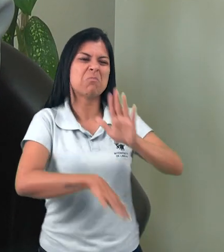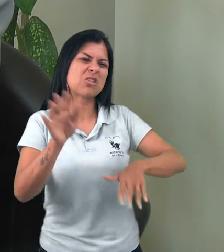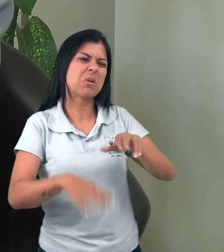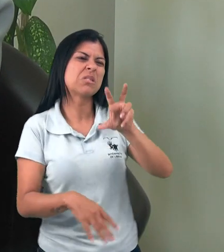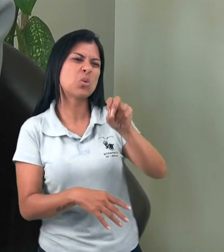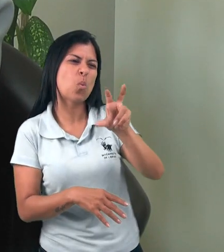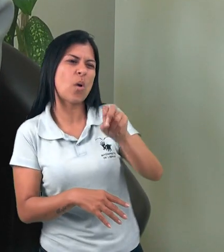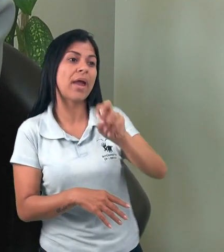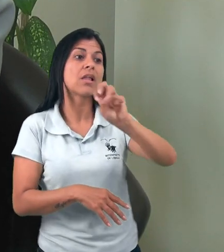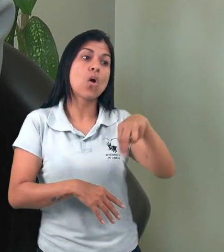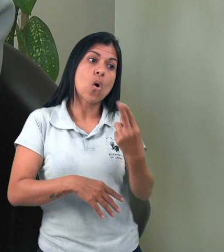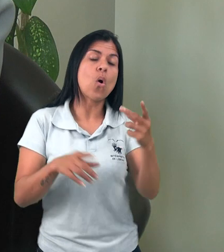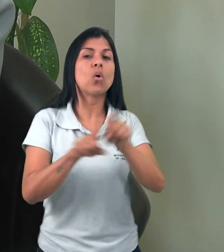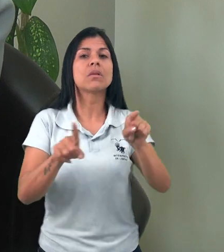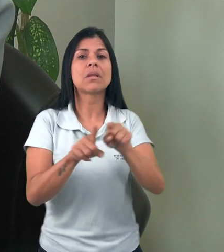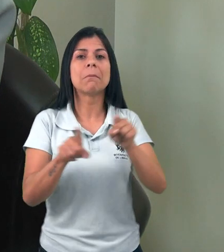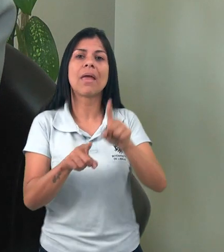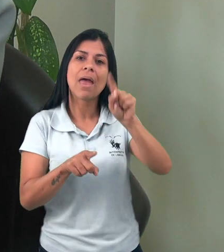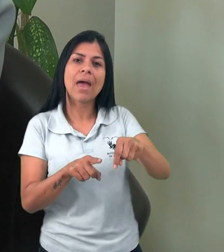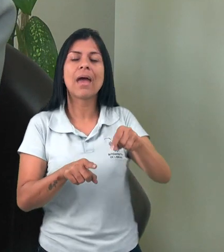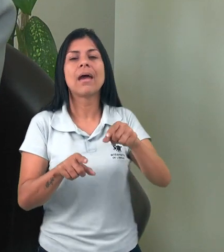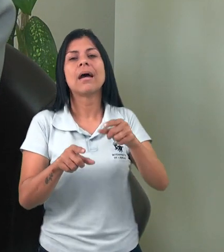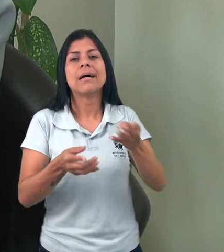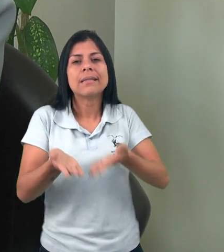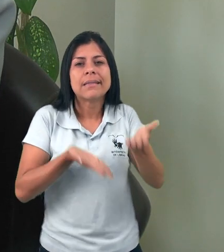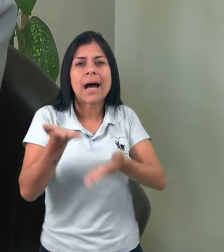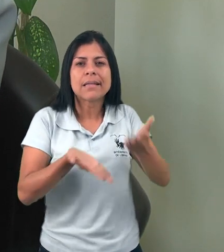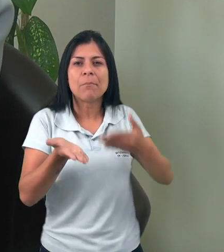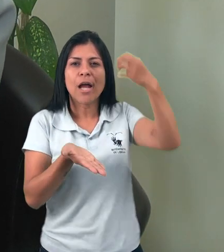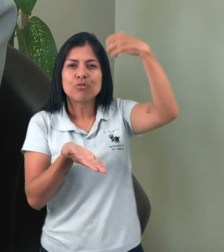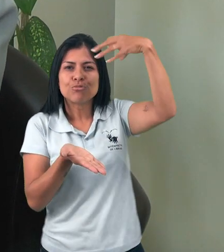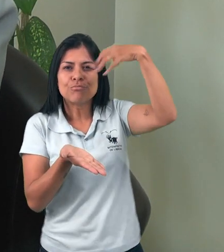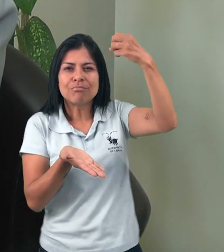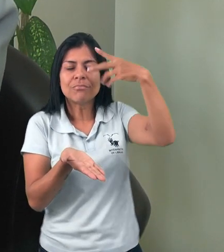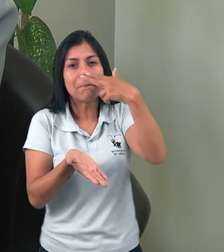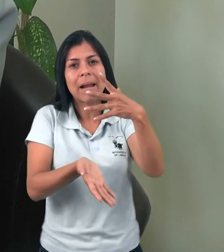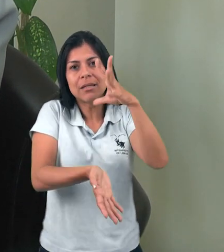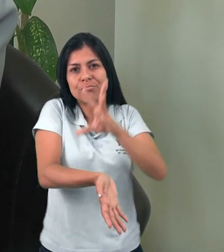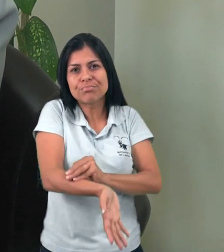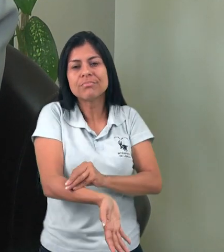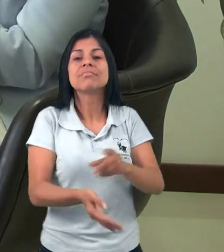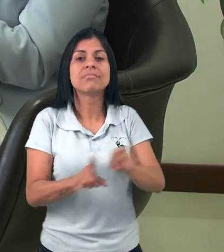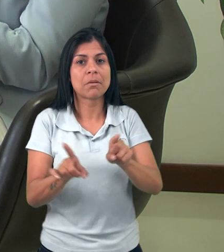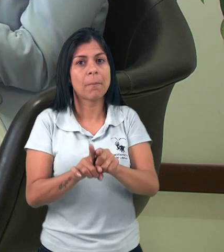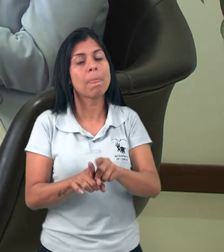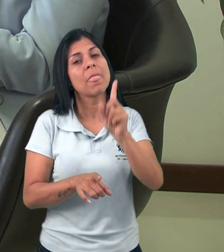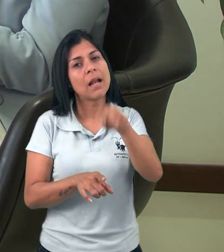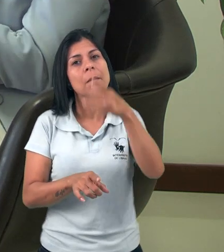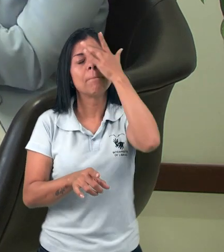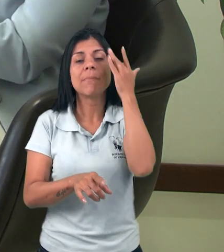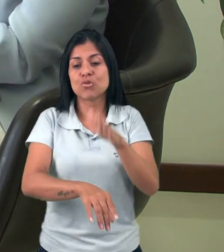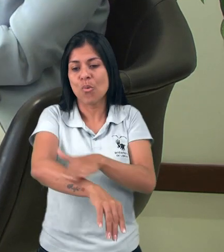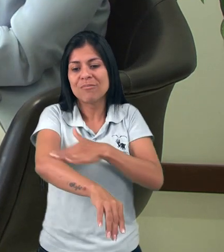cirurgias e crioterapia, podendo chegar às crioterapias de 100 até 1.200 crioterapias, que é um